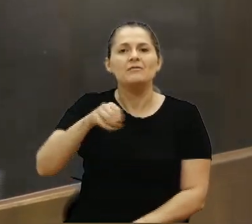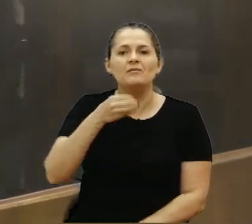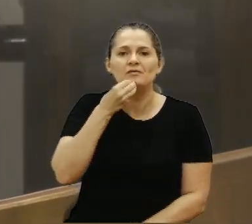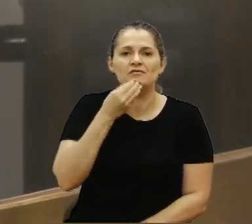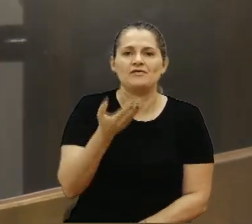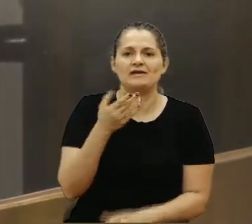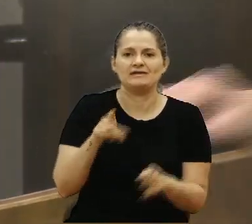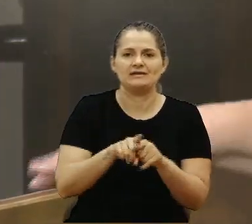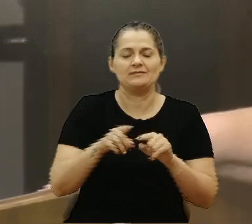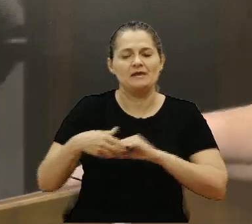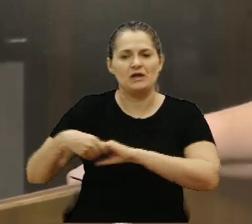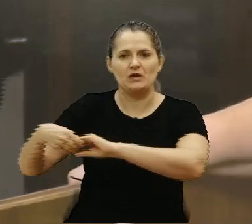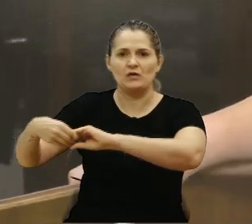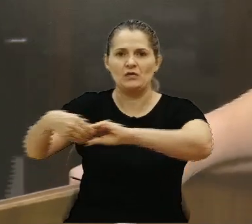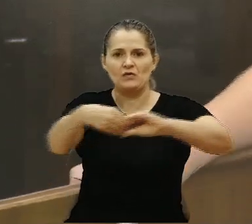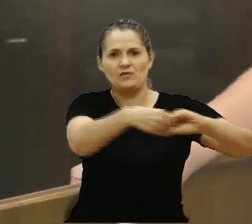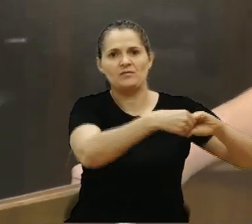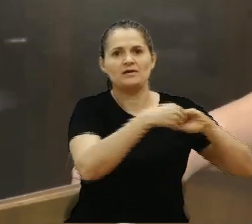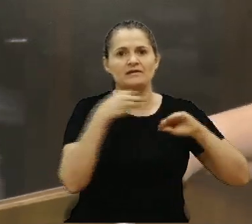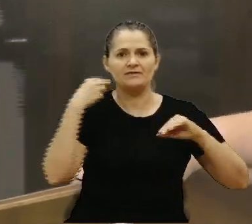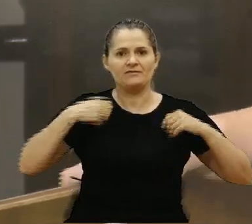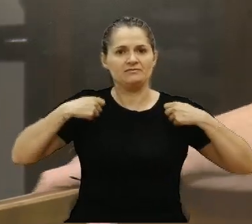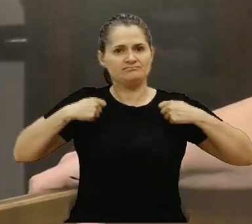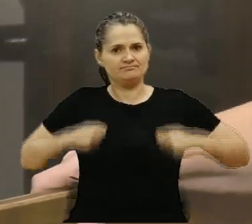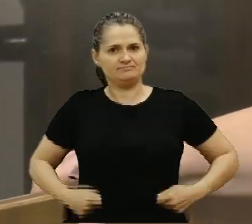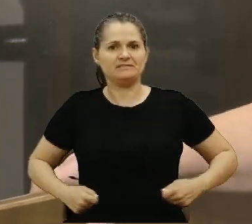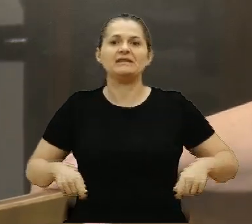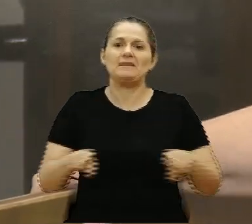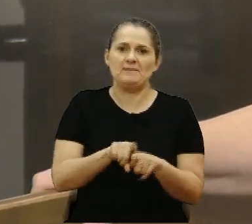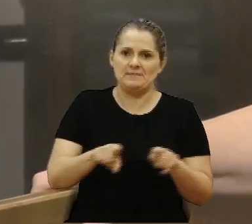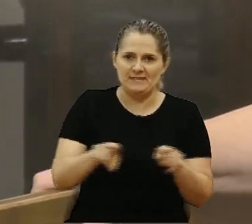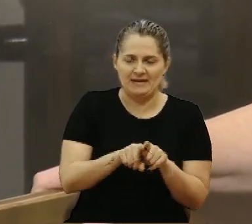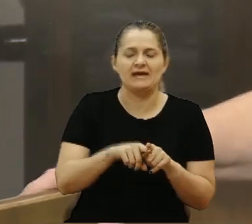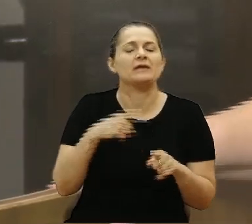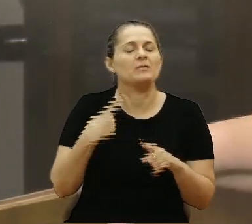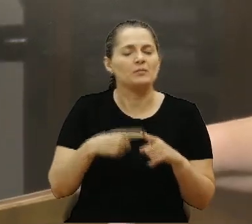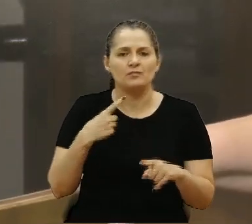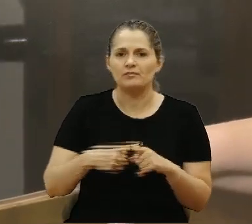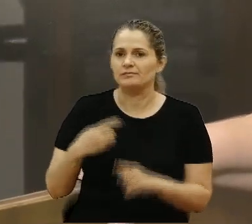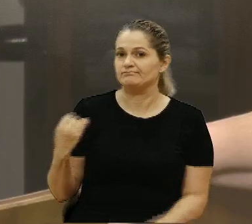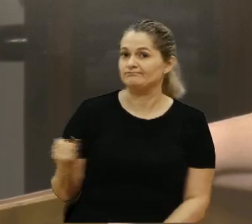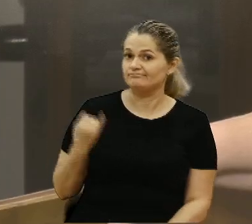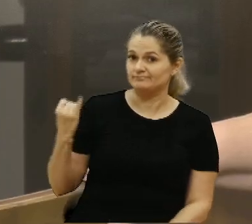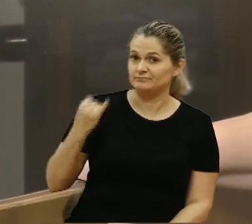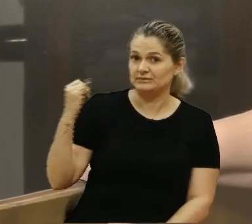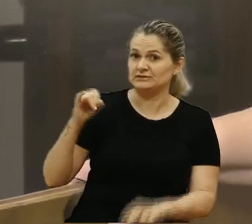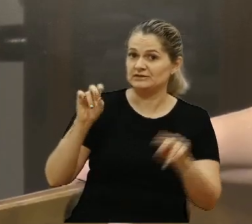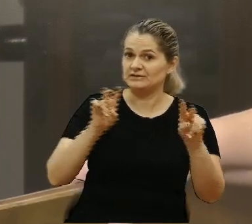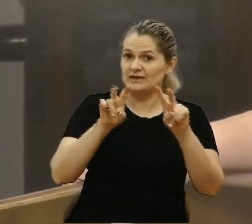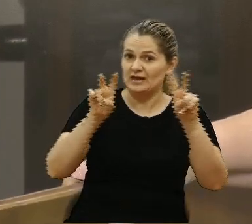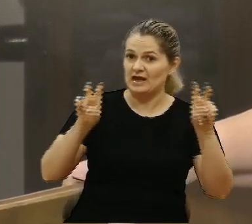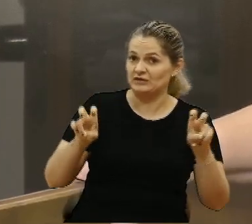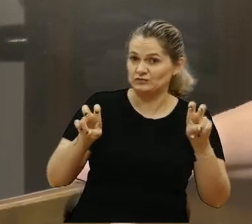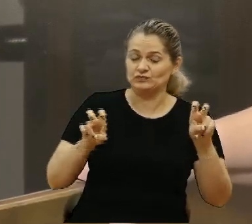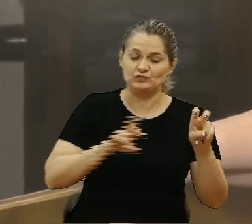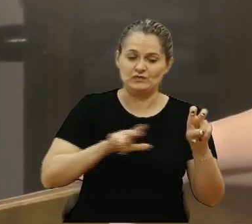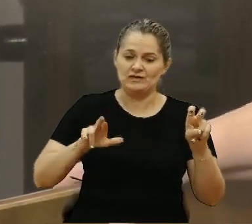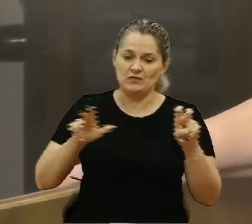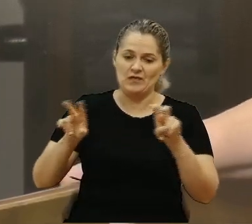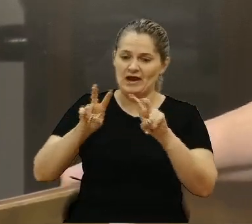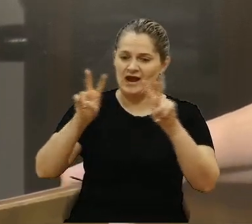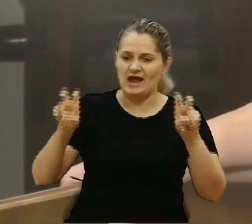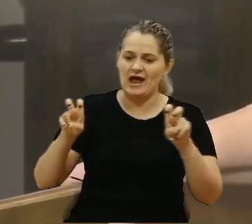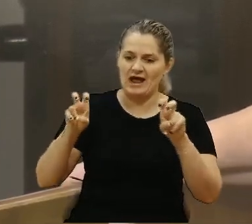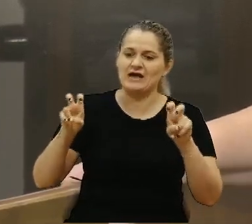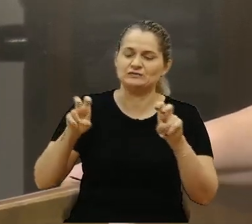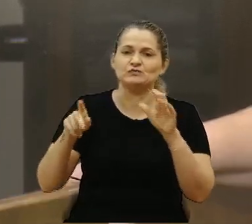todos os vereadores que estão com essa camiseta. Né? Acho que é muito importante esse tema, não é o nosso tema da campanha salarial neste momento, mas